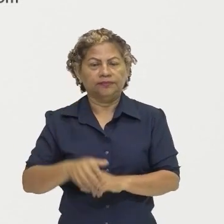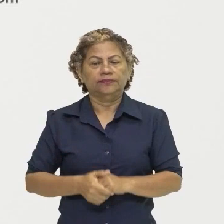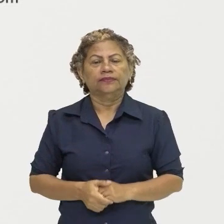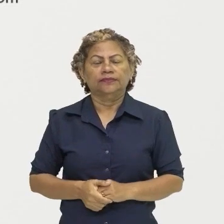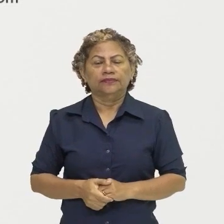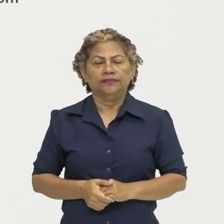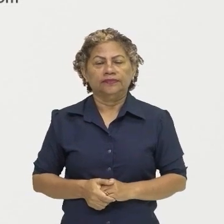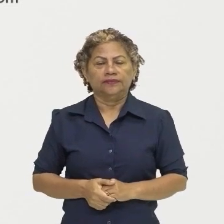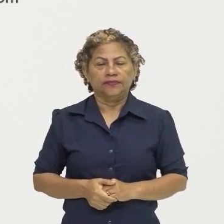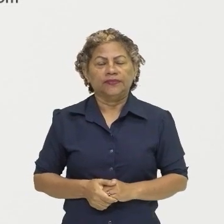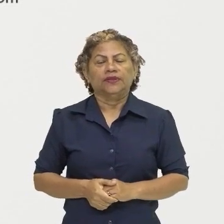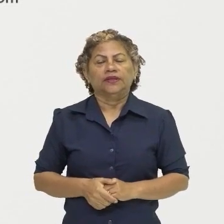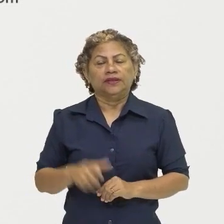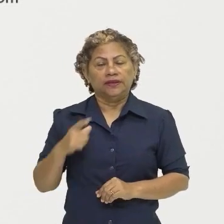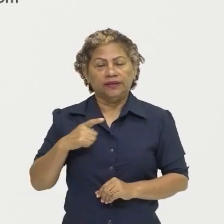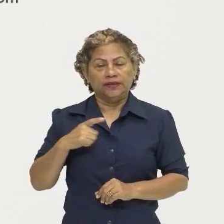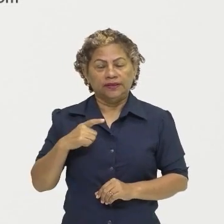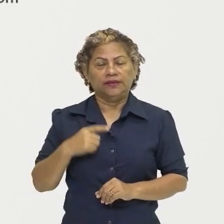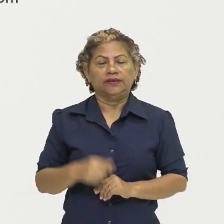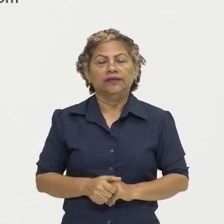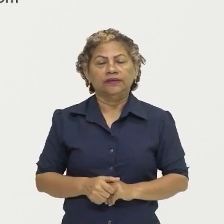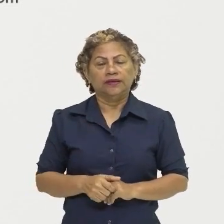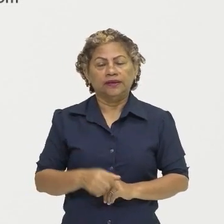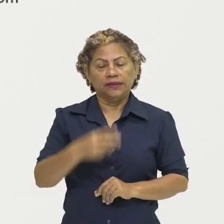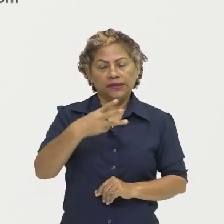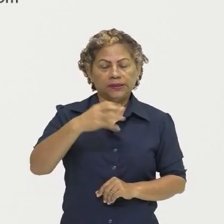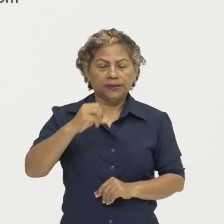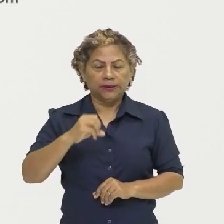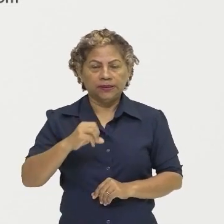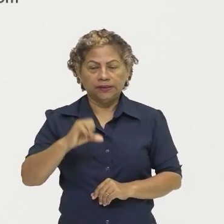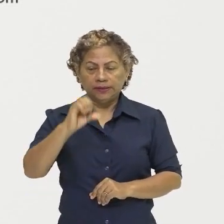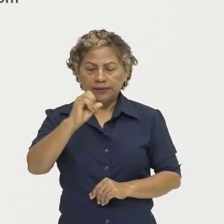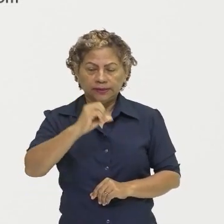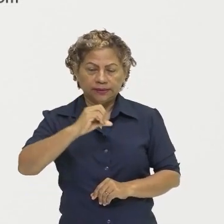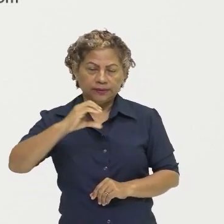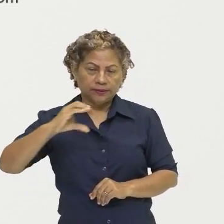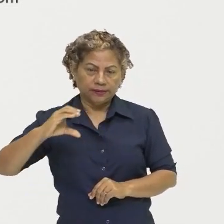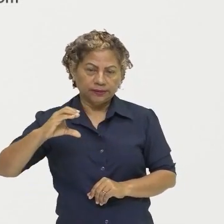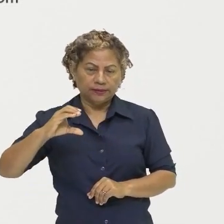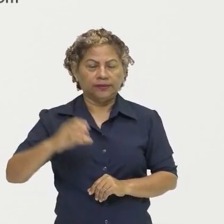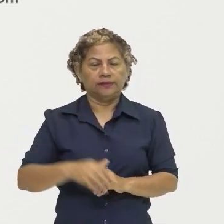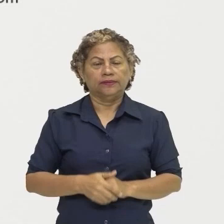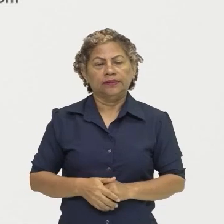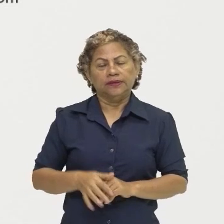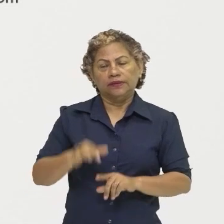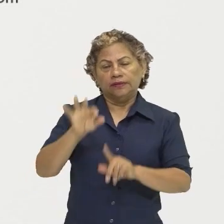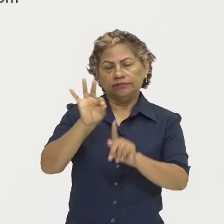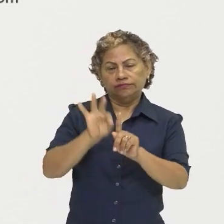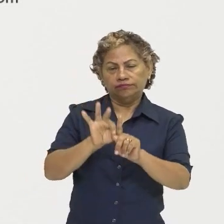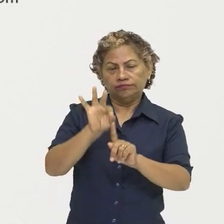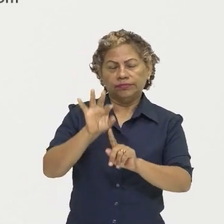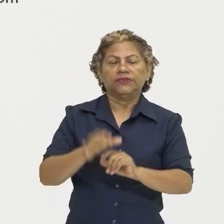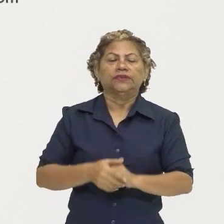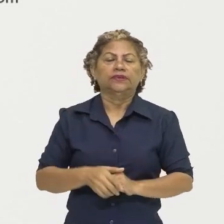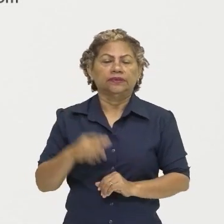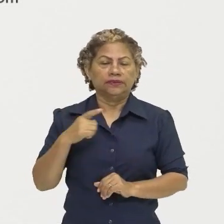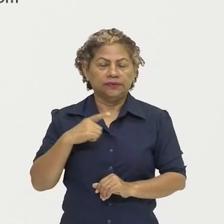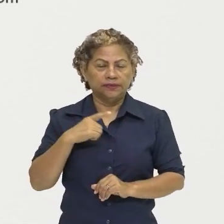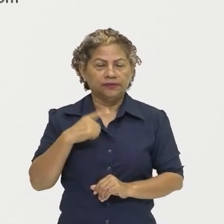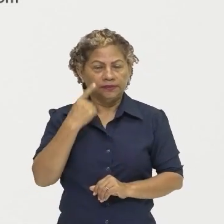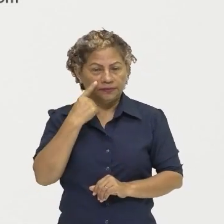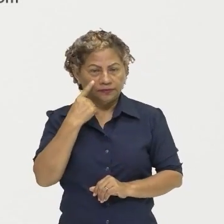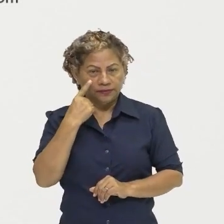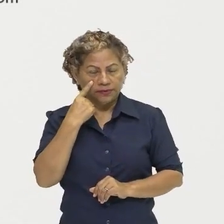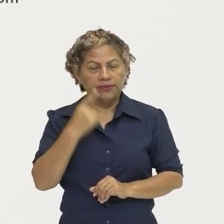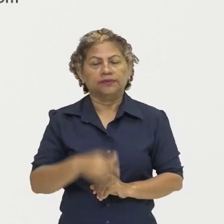unidade, graus Celsius. E a temperatura, representada aqui por uma grandeza